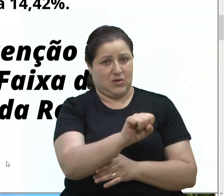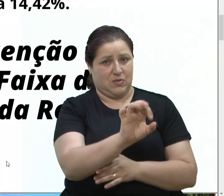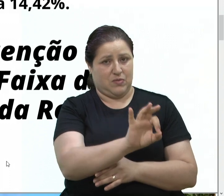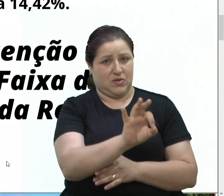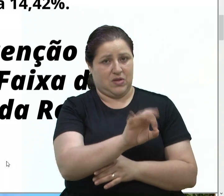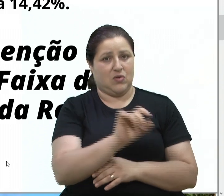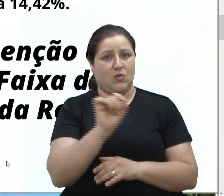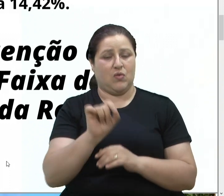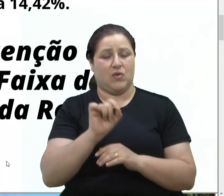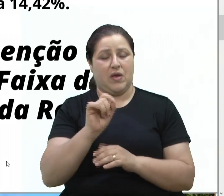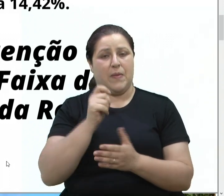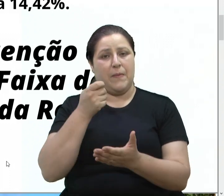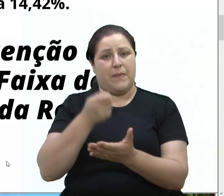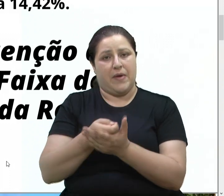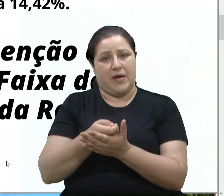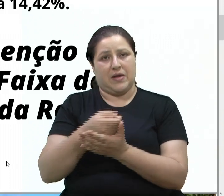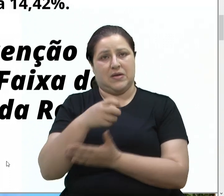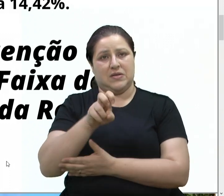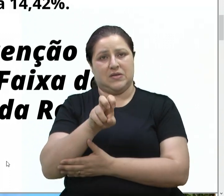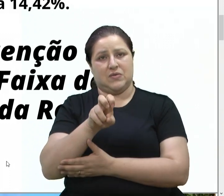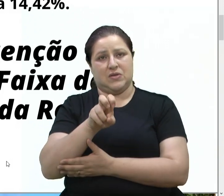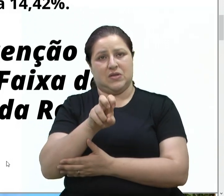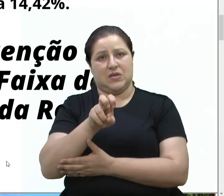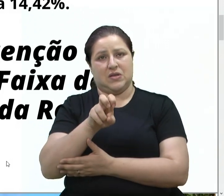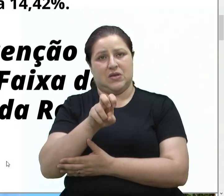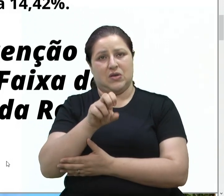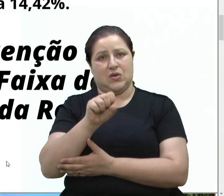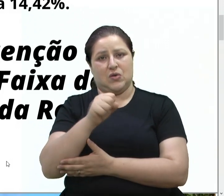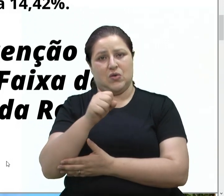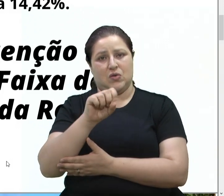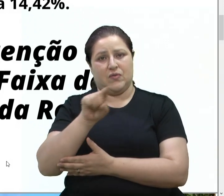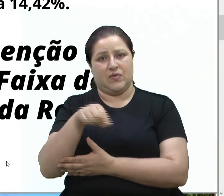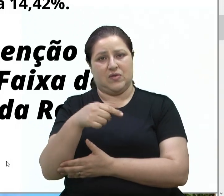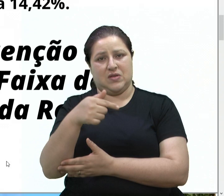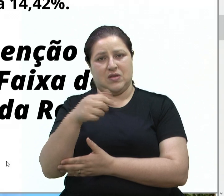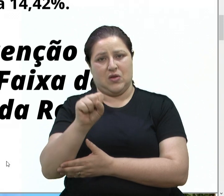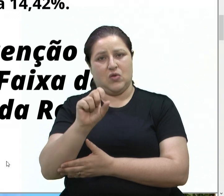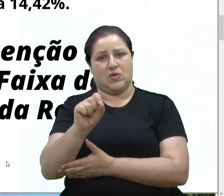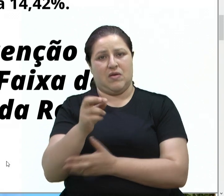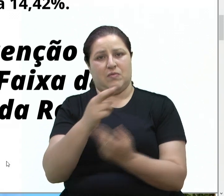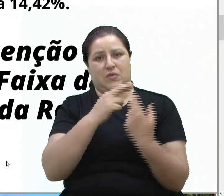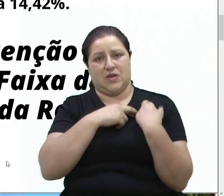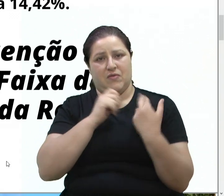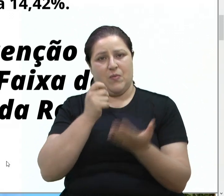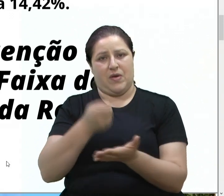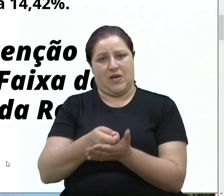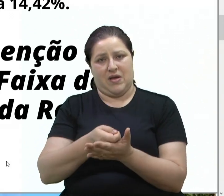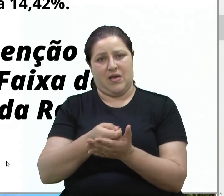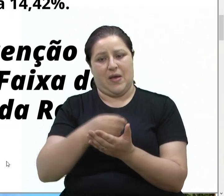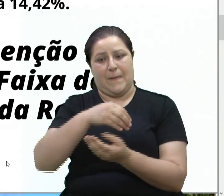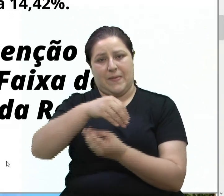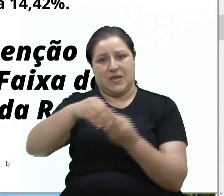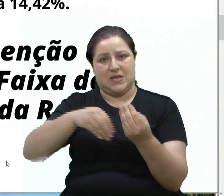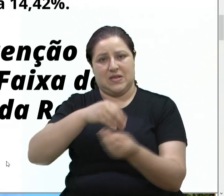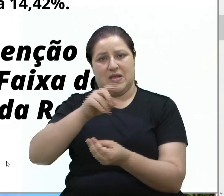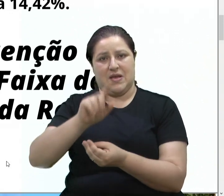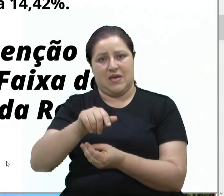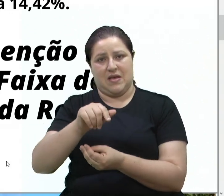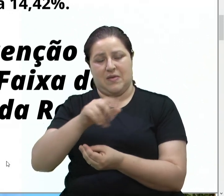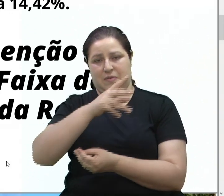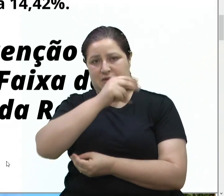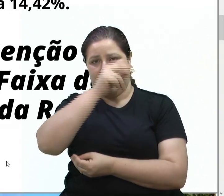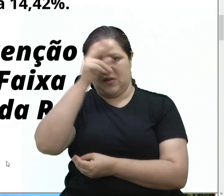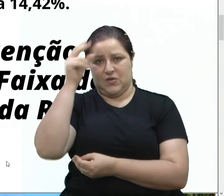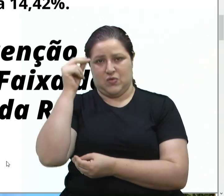ou 58,78% da rede? A Prefeitura de Caxias. Então, a gente nota que a